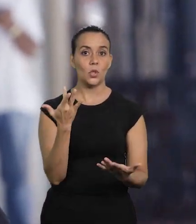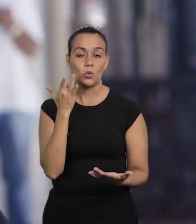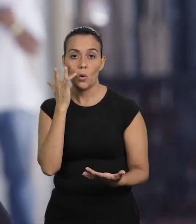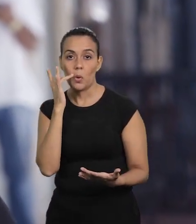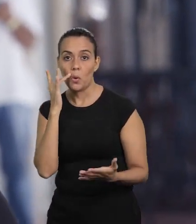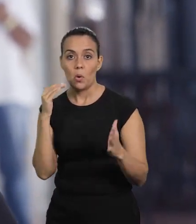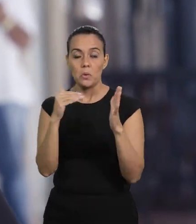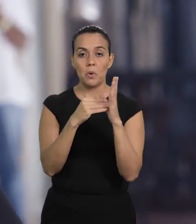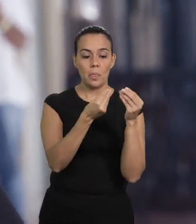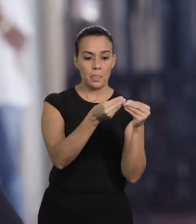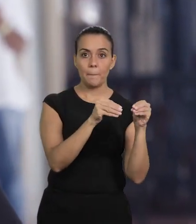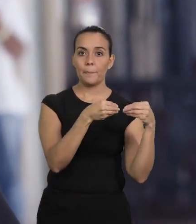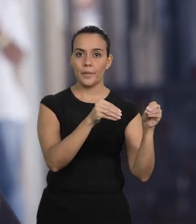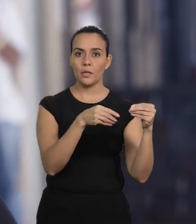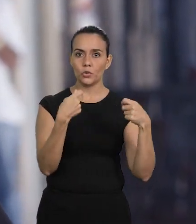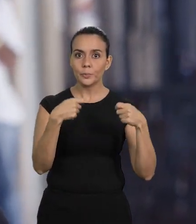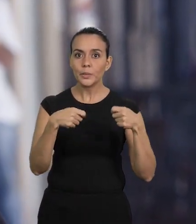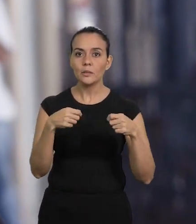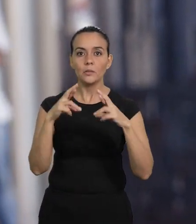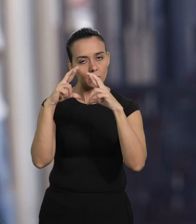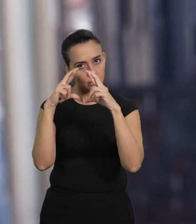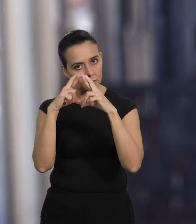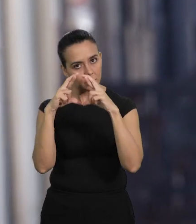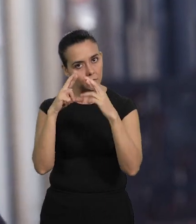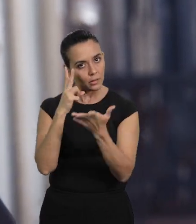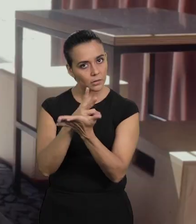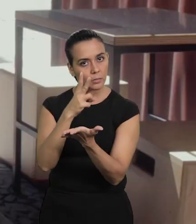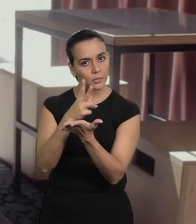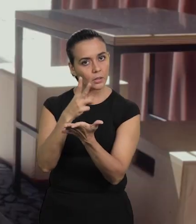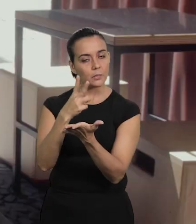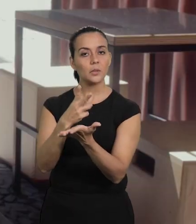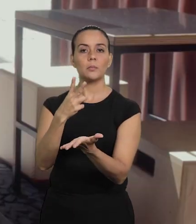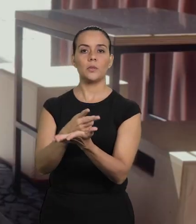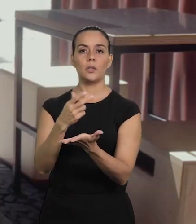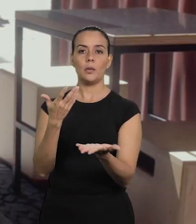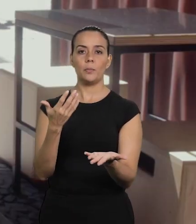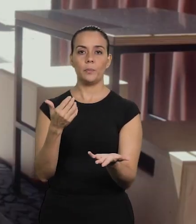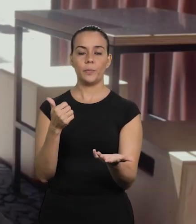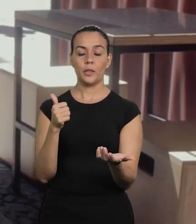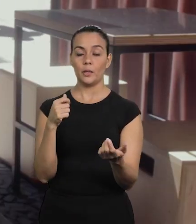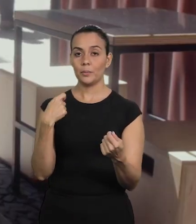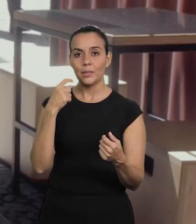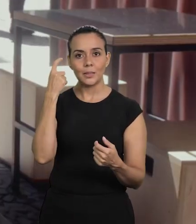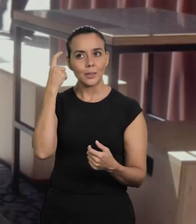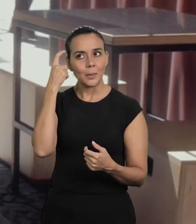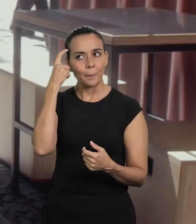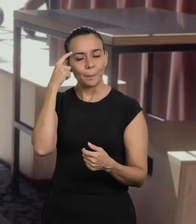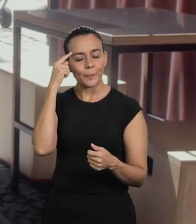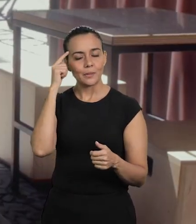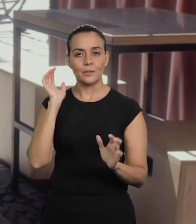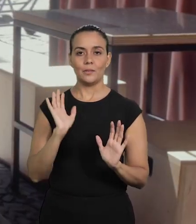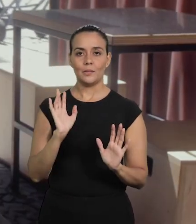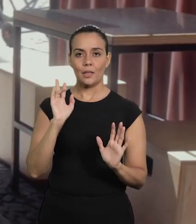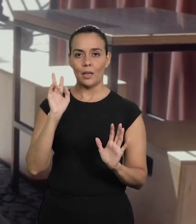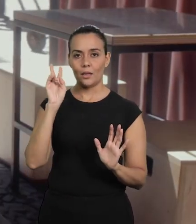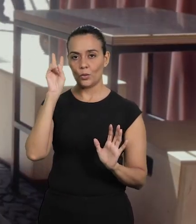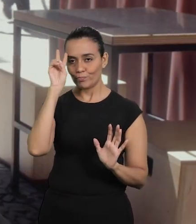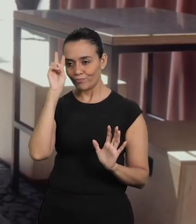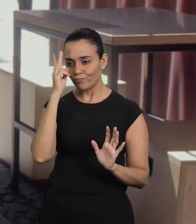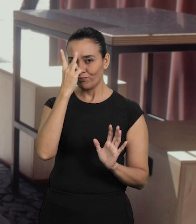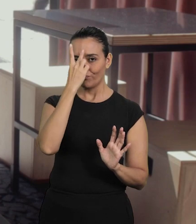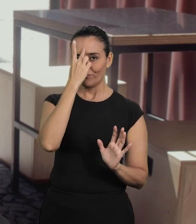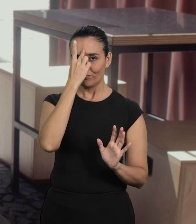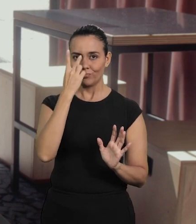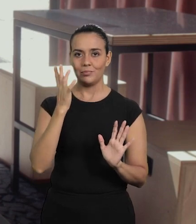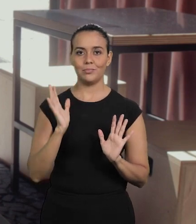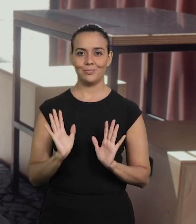entendeu? Quanto mais a gente conseguir reprocessar, né, melhor. É uma mudança de postura. Então, isso não é uma coisa fácil. Vai